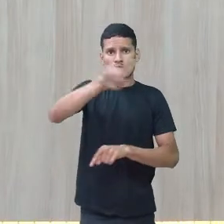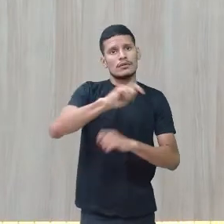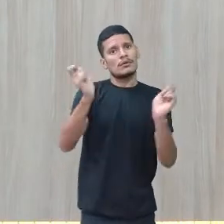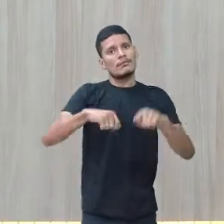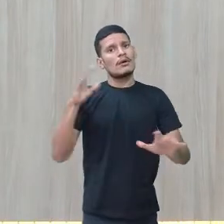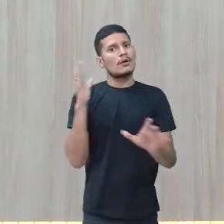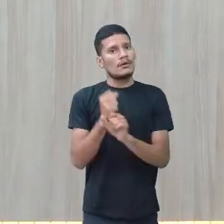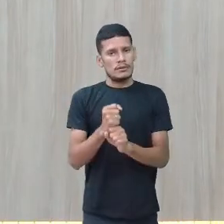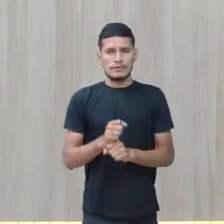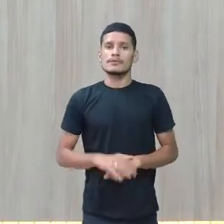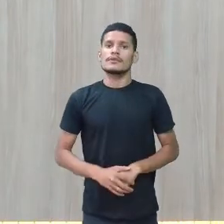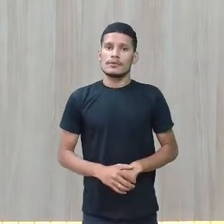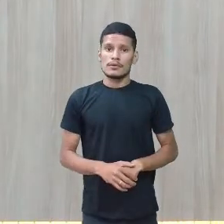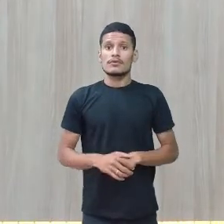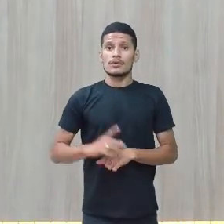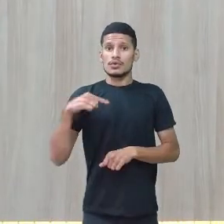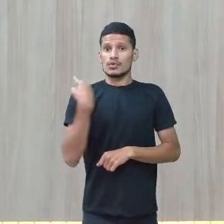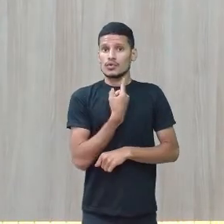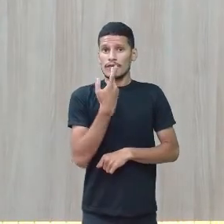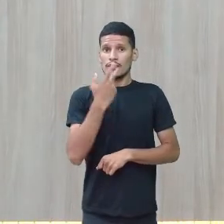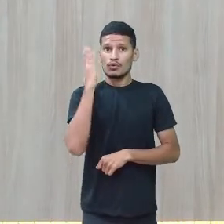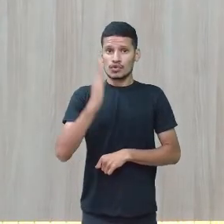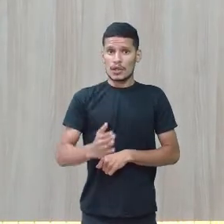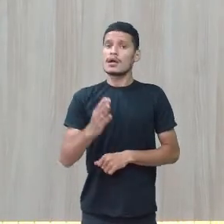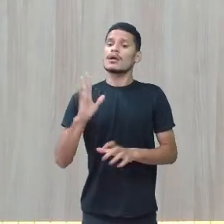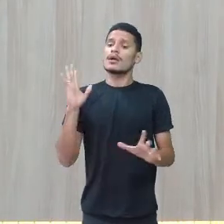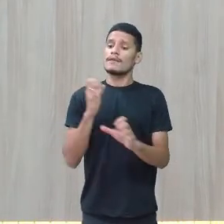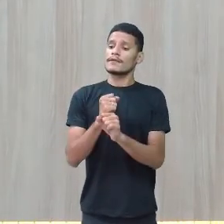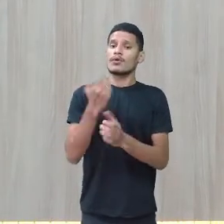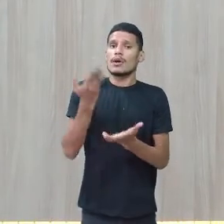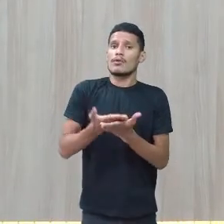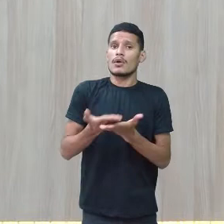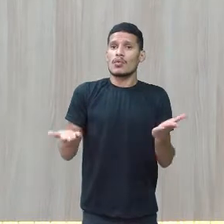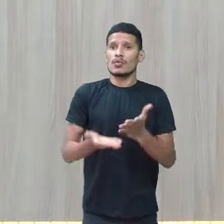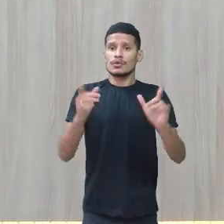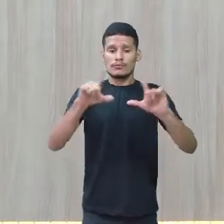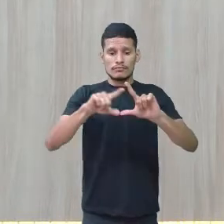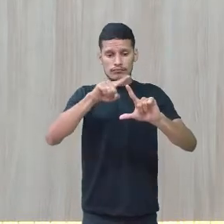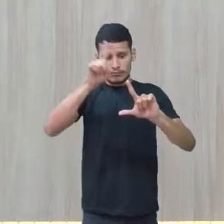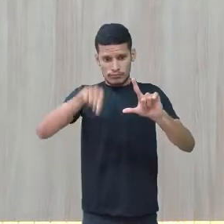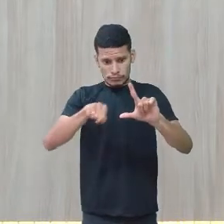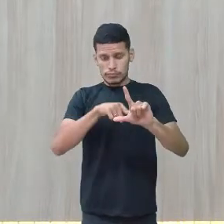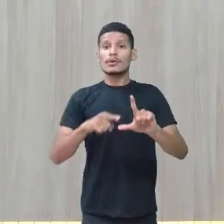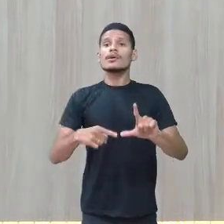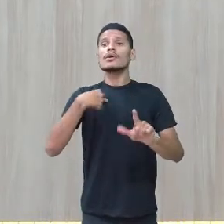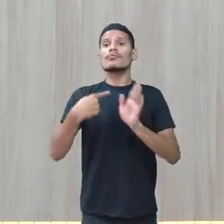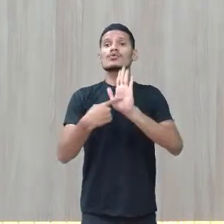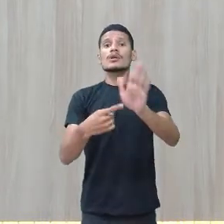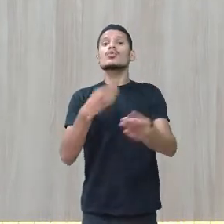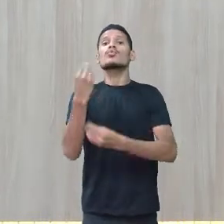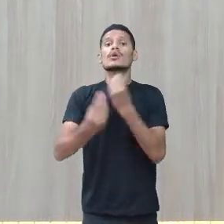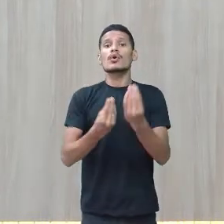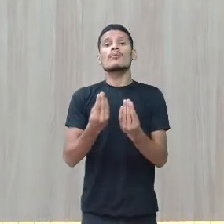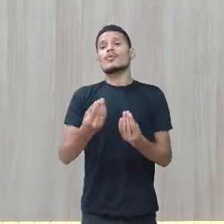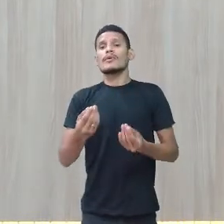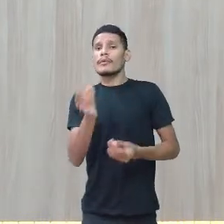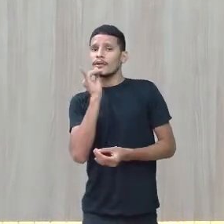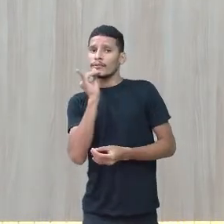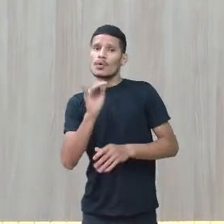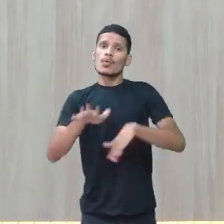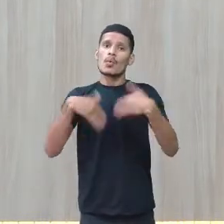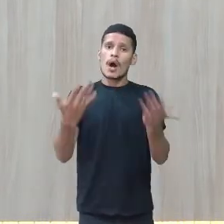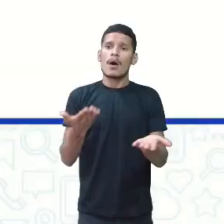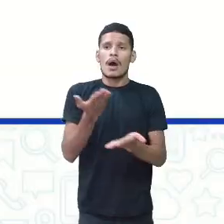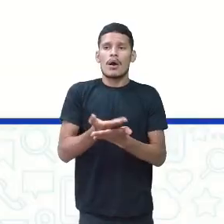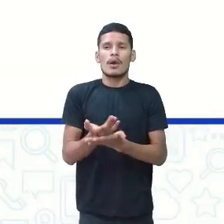pouquinho. Como a gente falou que essa aula vai ser uma revisão de triângulos, aqui eu coloquei para vocês quais foram as aulas que a gente já